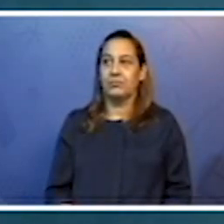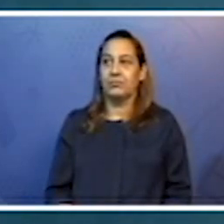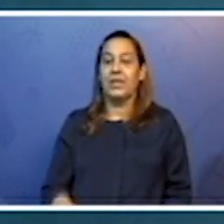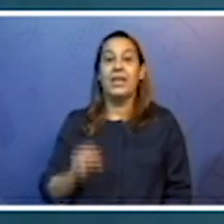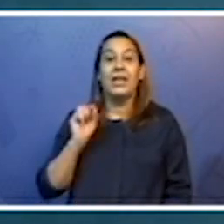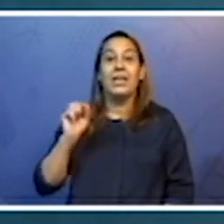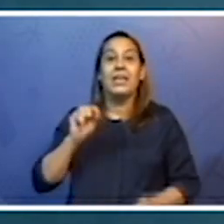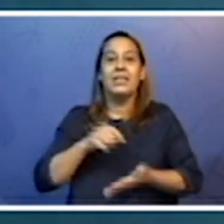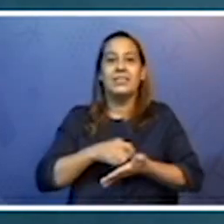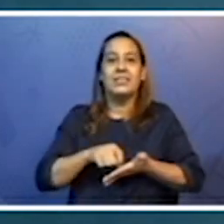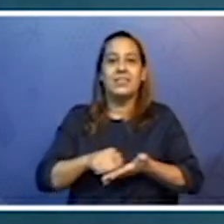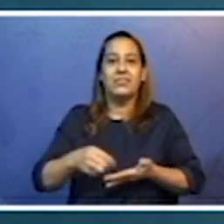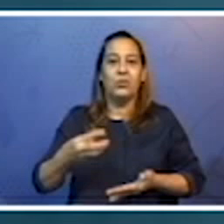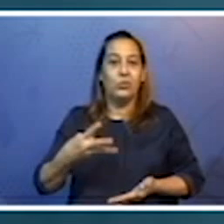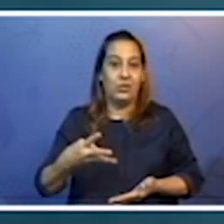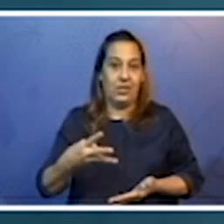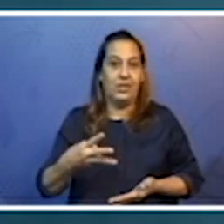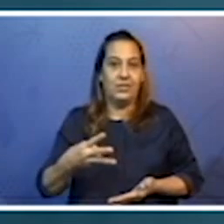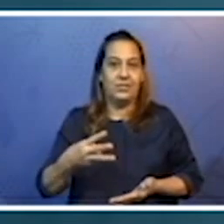3 lá na estimativa?